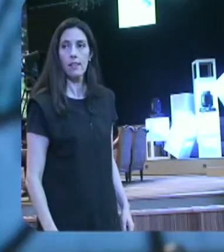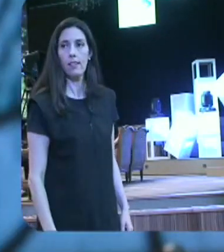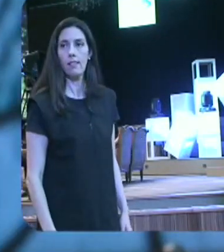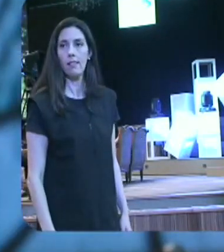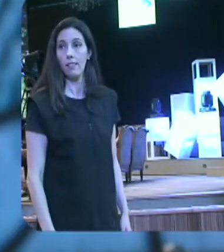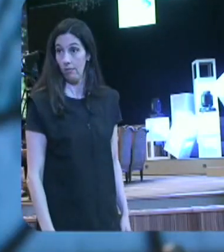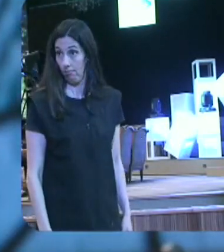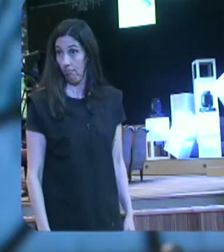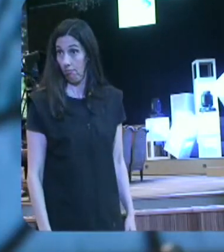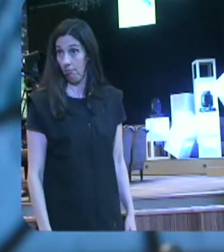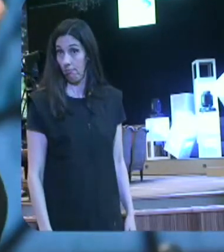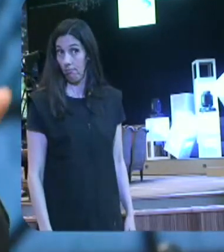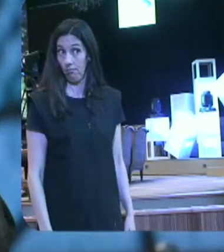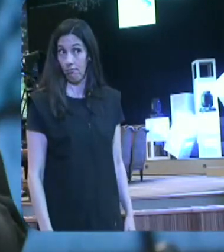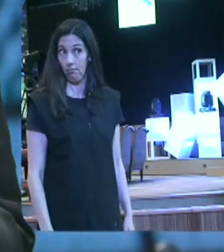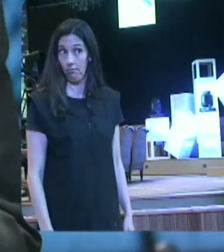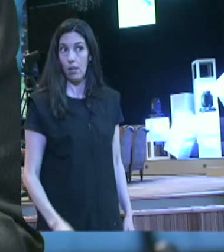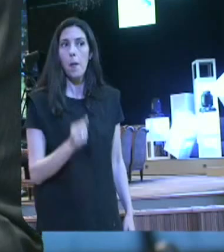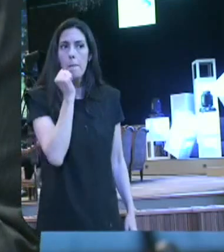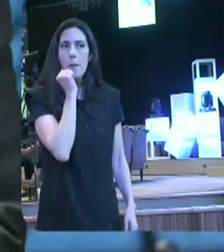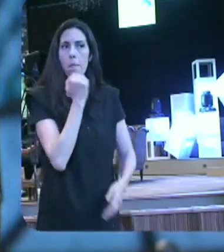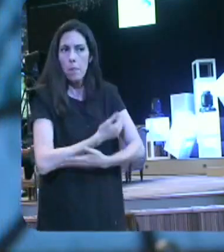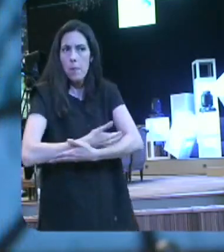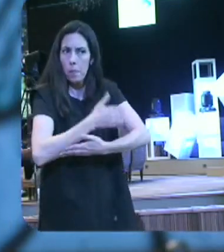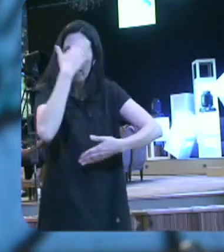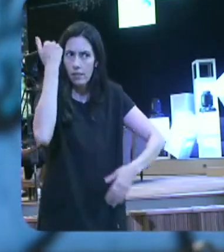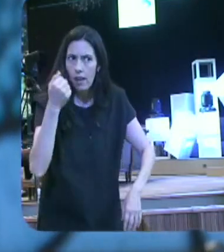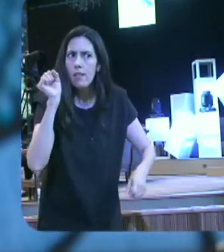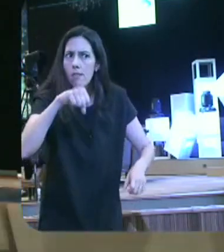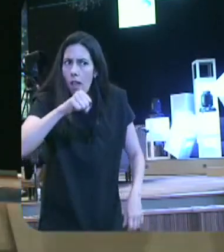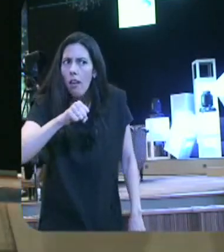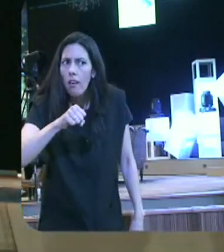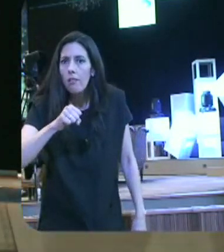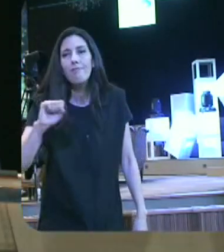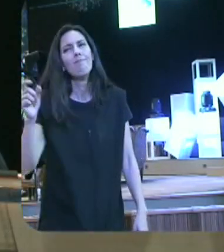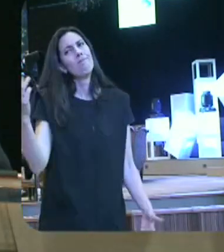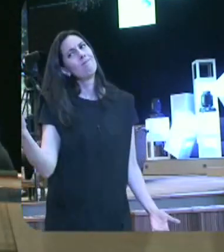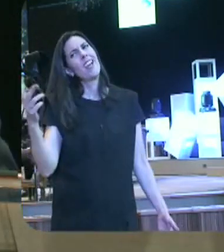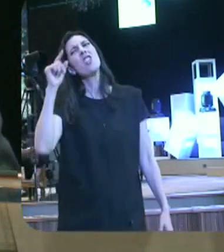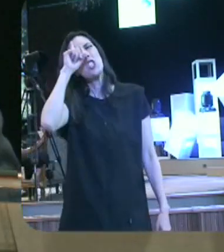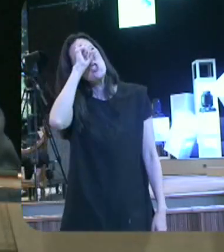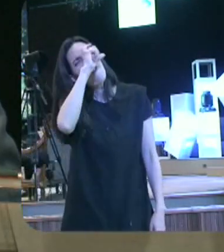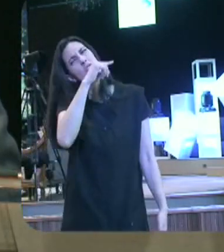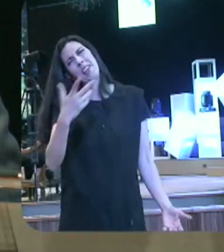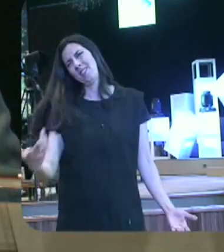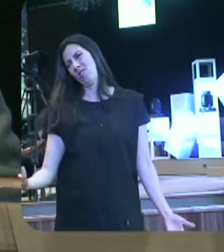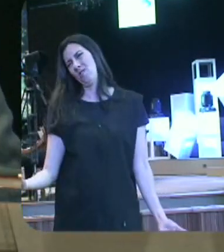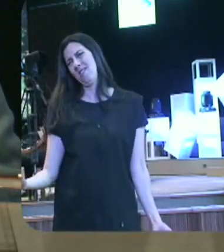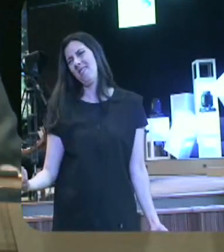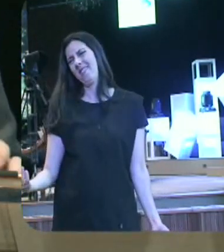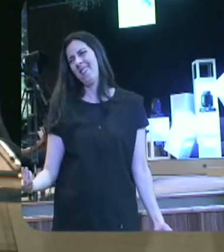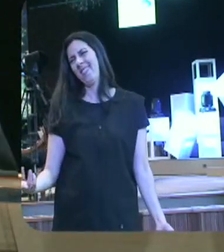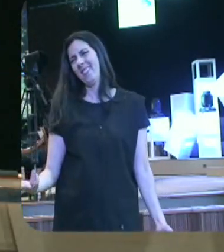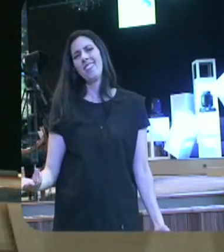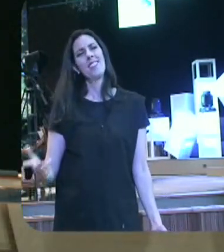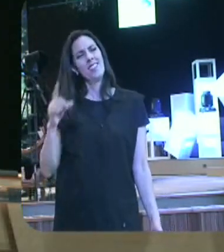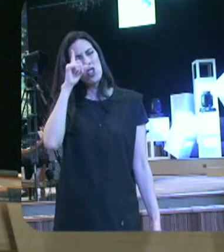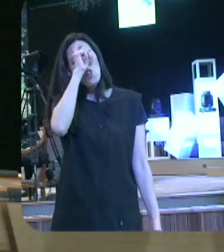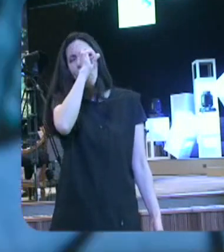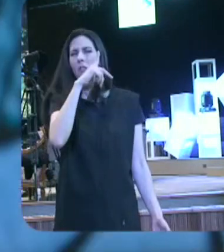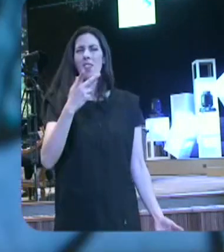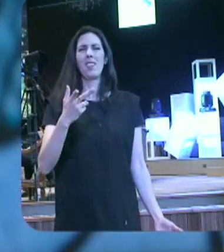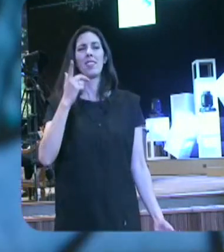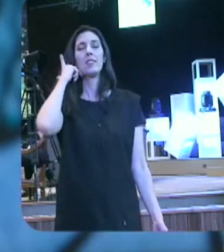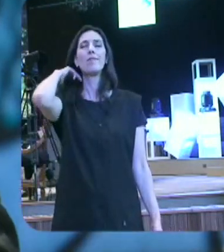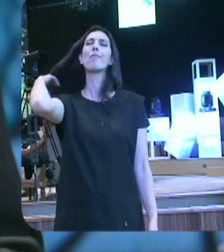a resposta natural da gente é muito difícil isso acontecer. E eu estava lá meditando,